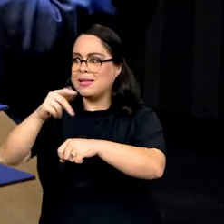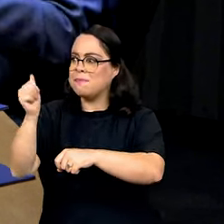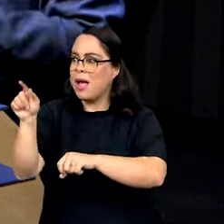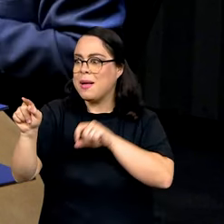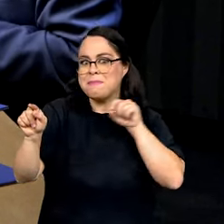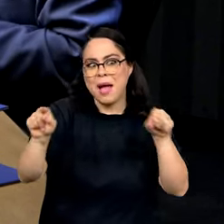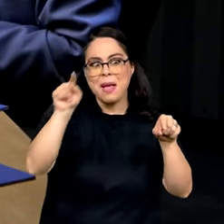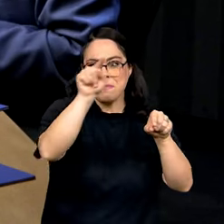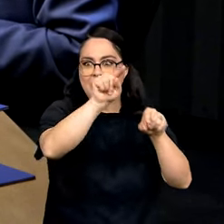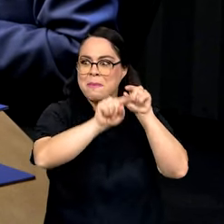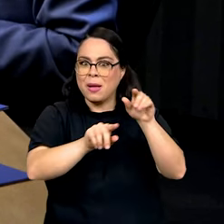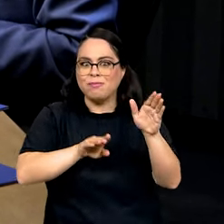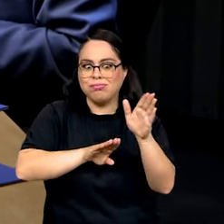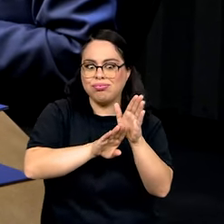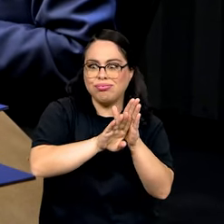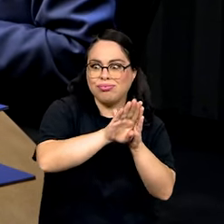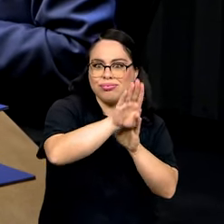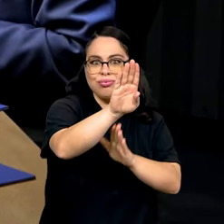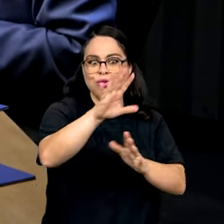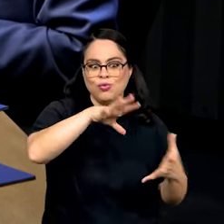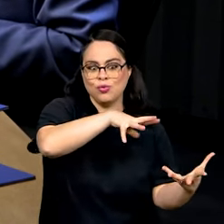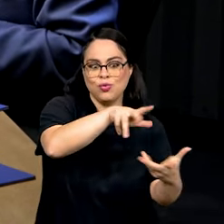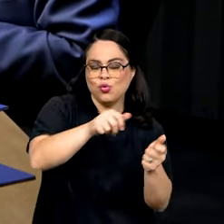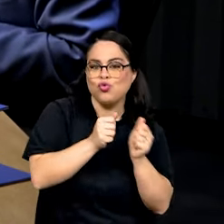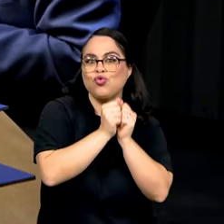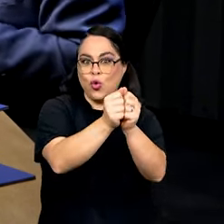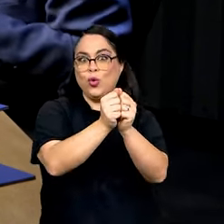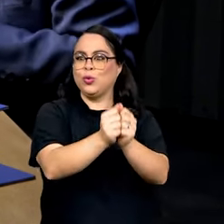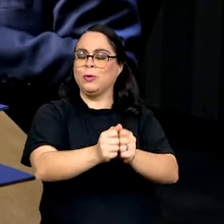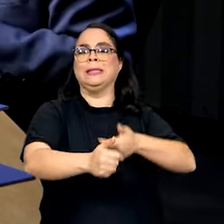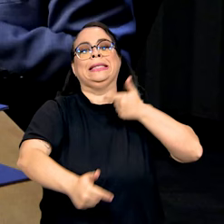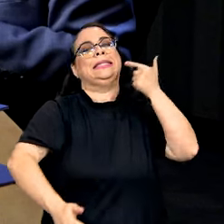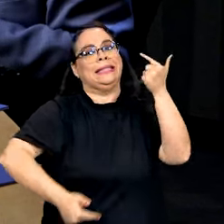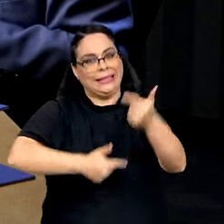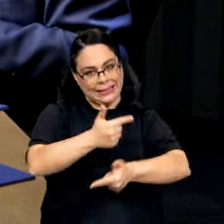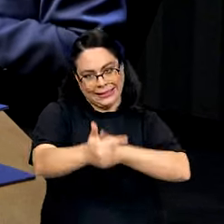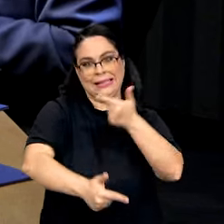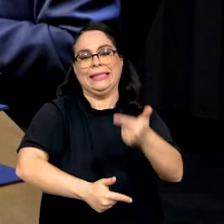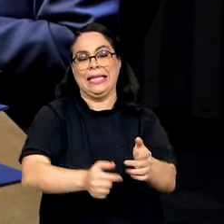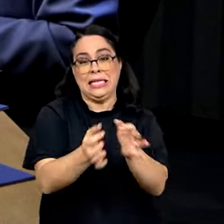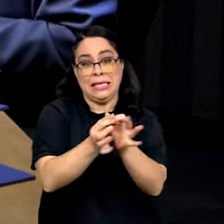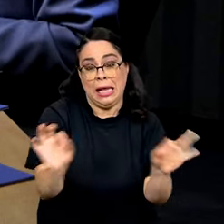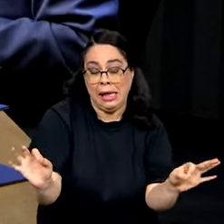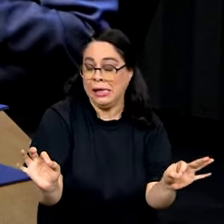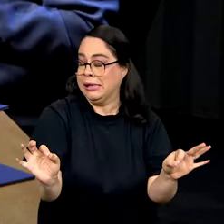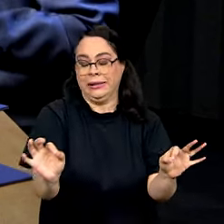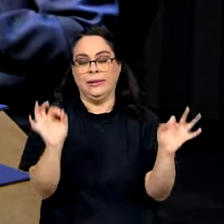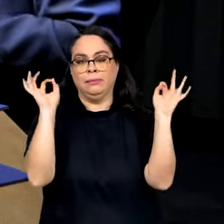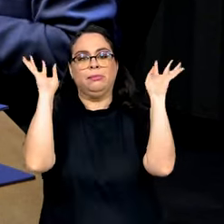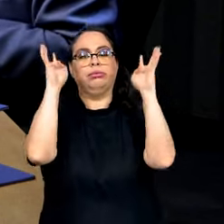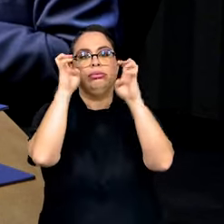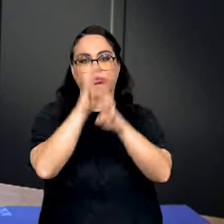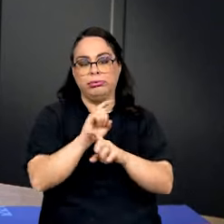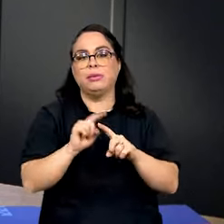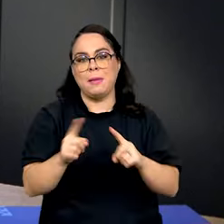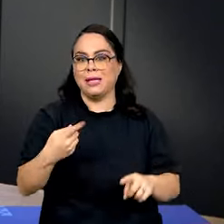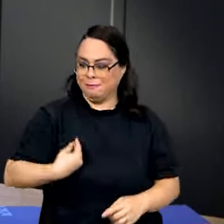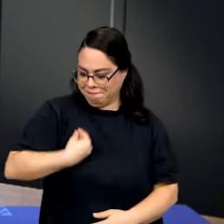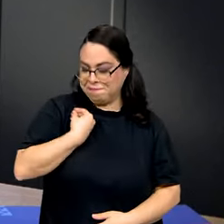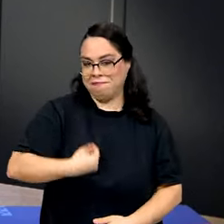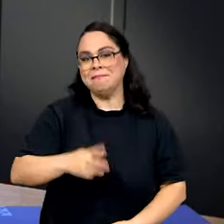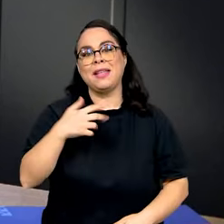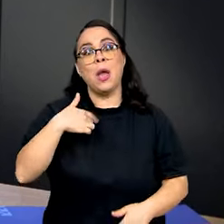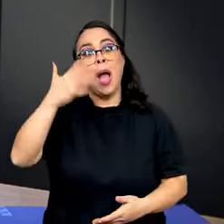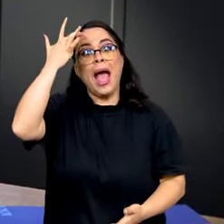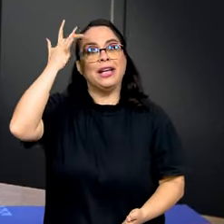mundo também superando a fome e a pobreza é muito trabalho não é simples é complexo mas eu